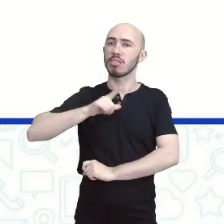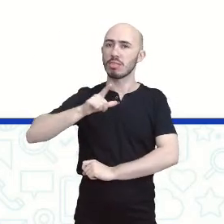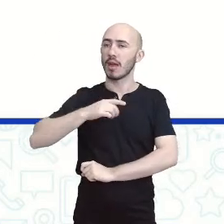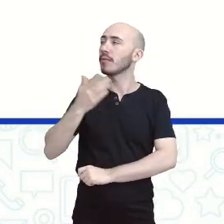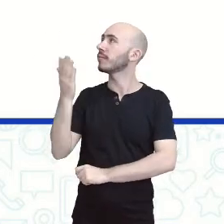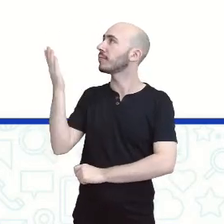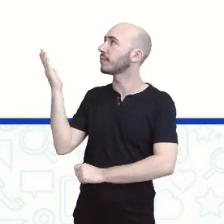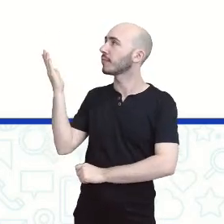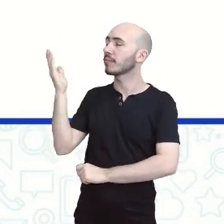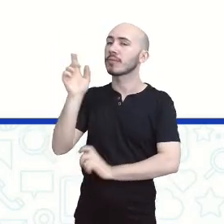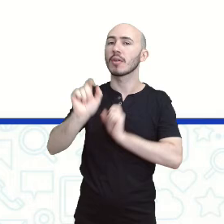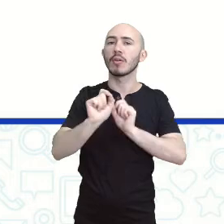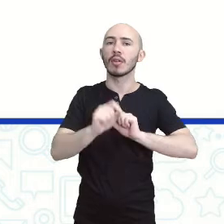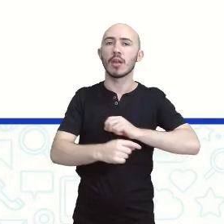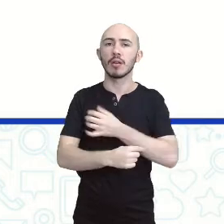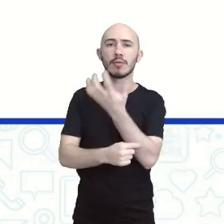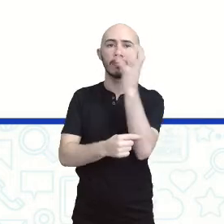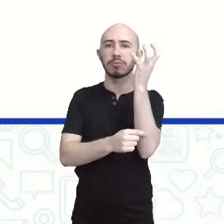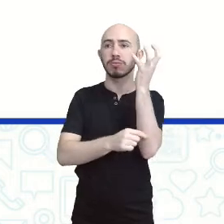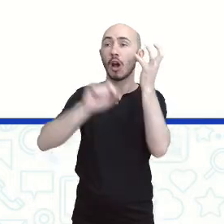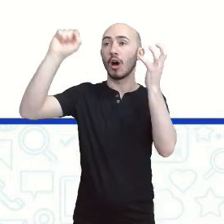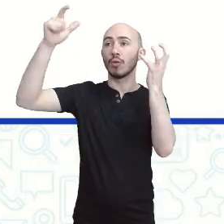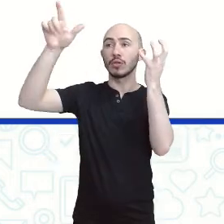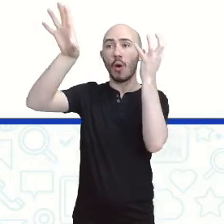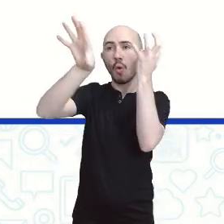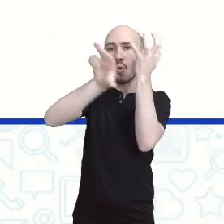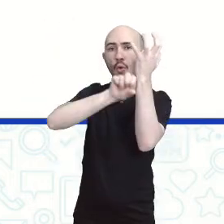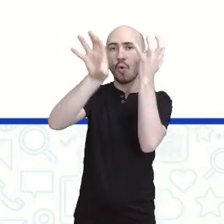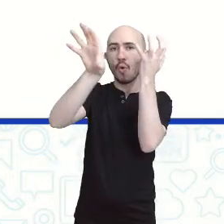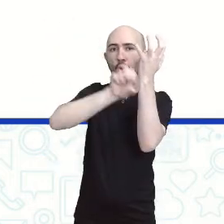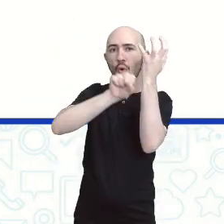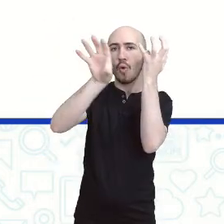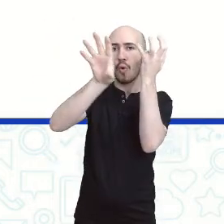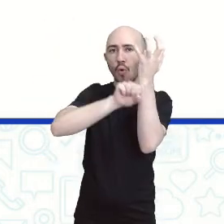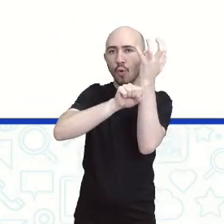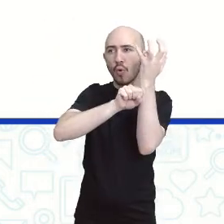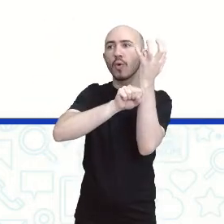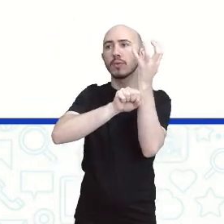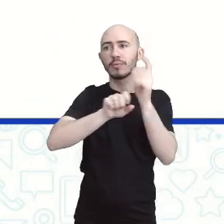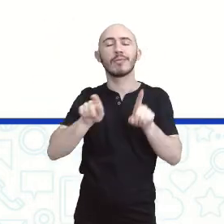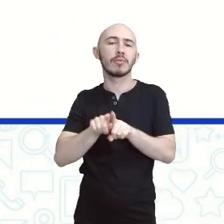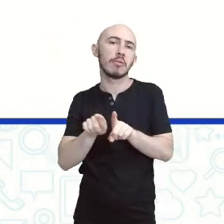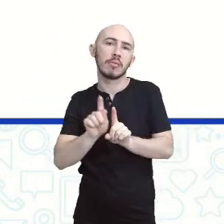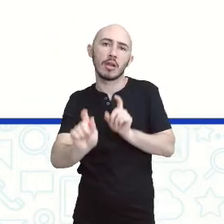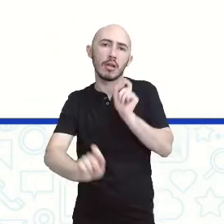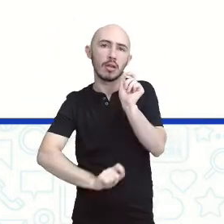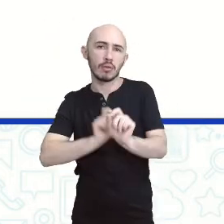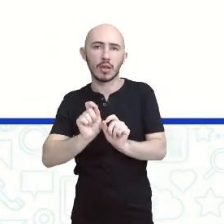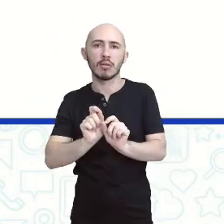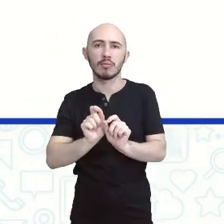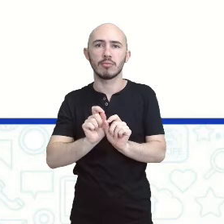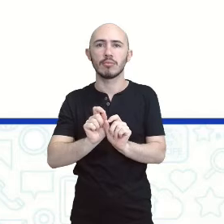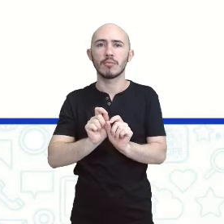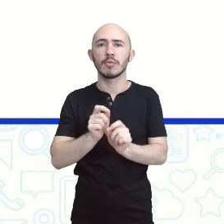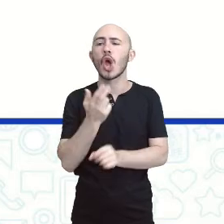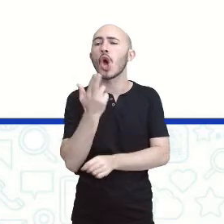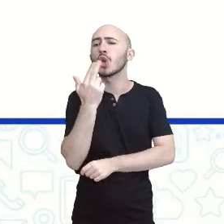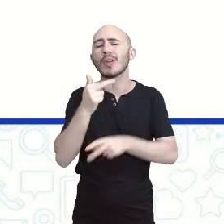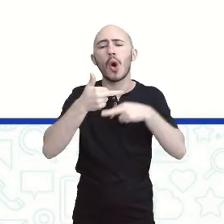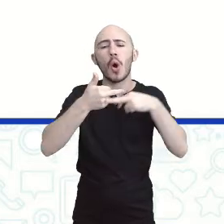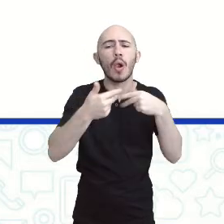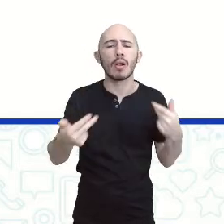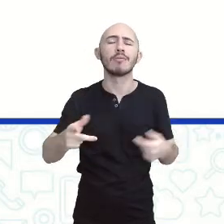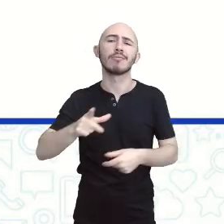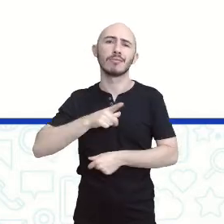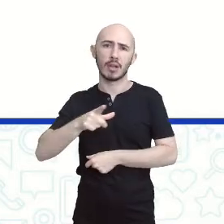ó, fotossíntese e fornecimento de nutrientes. A fotossíntese é um fenômeno, né,